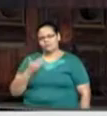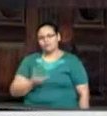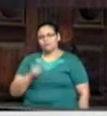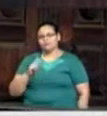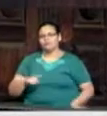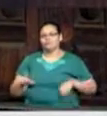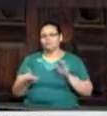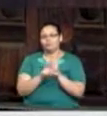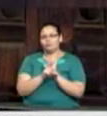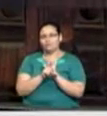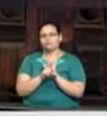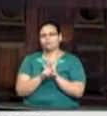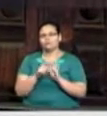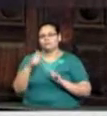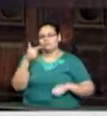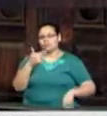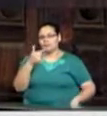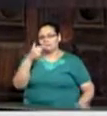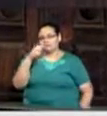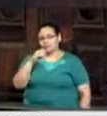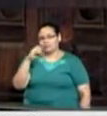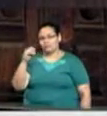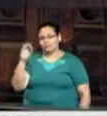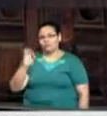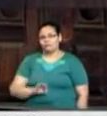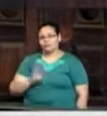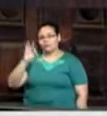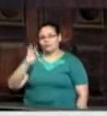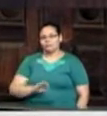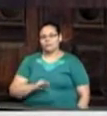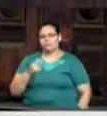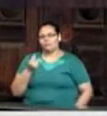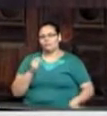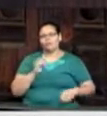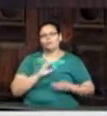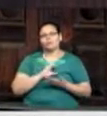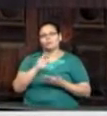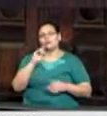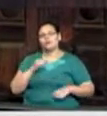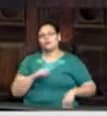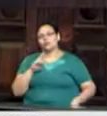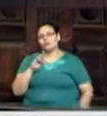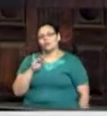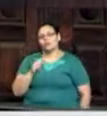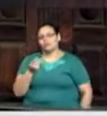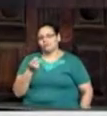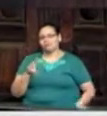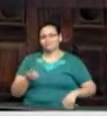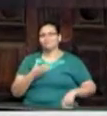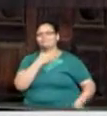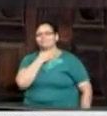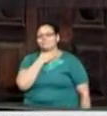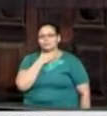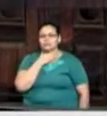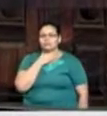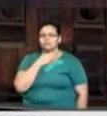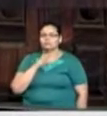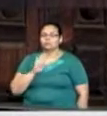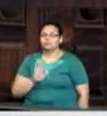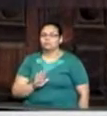lei, os tais 200% da receita corrente líquida. O Estado do Rio de Janeiro já suplantou, só não o